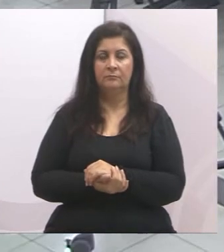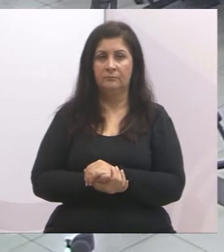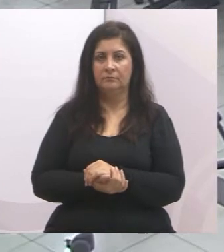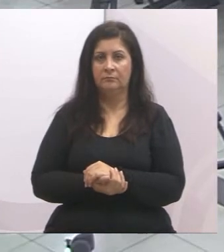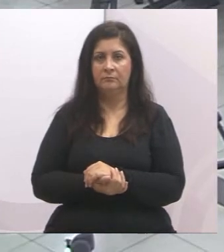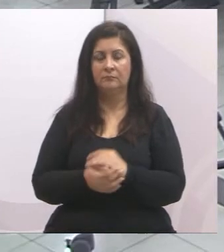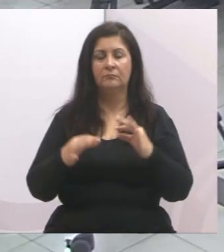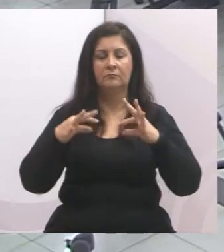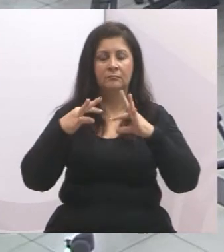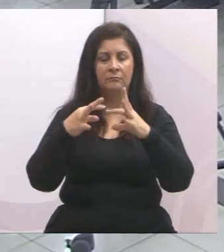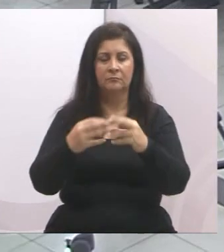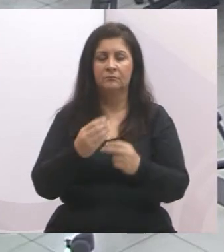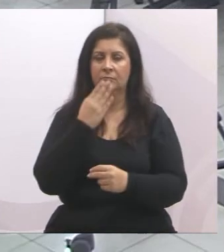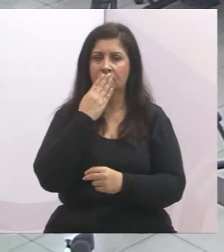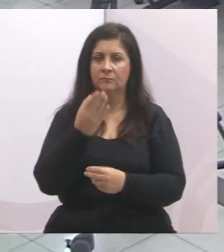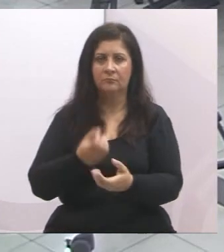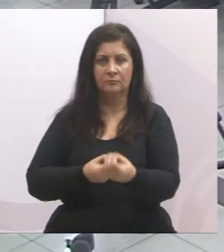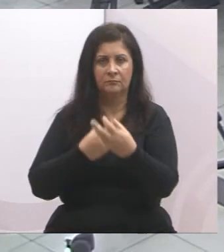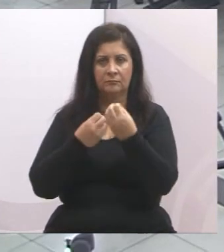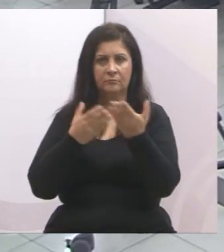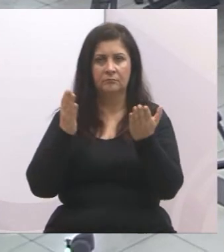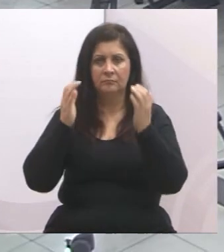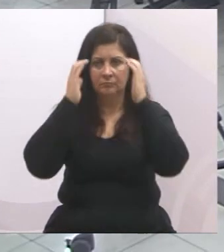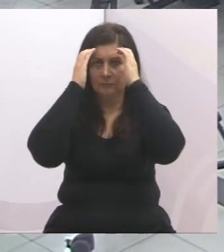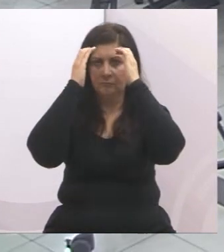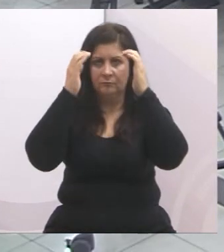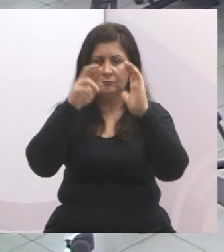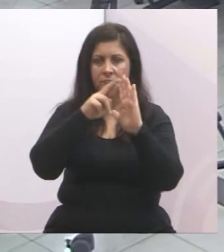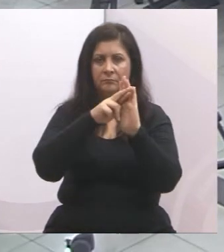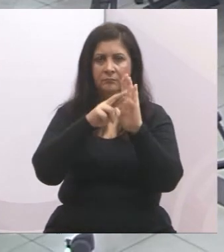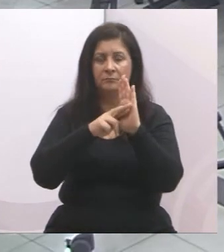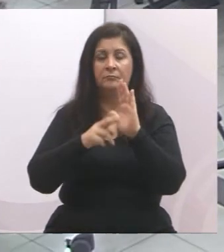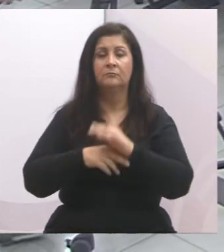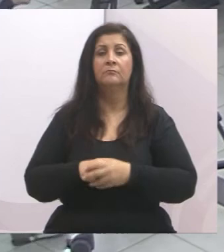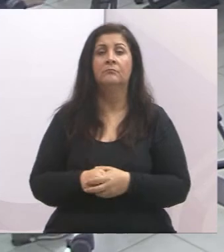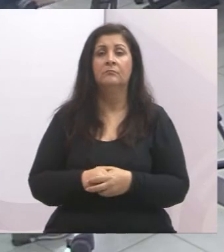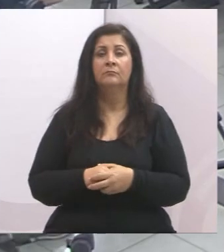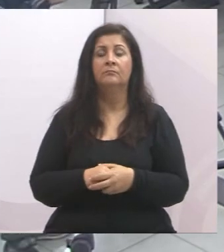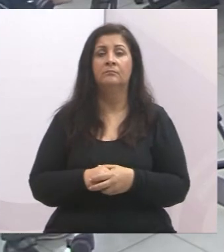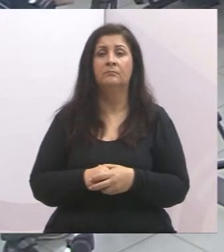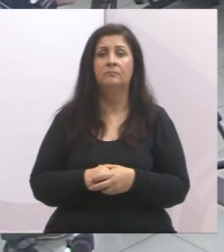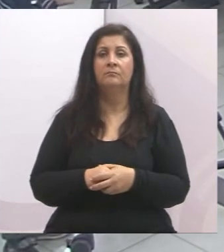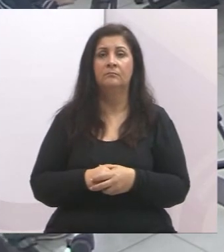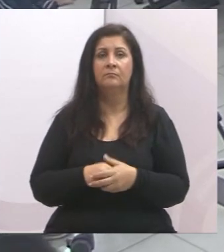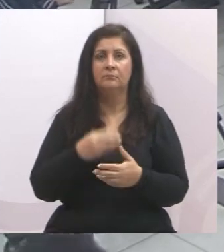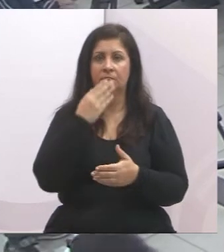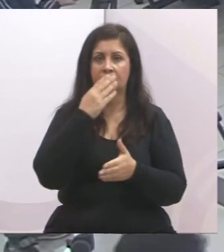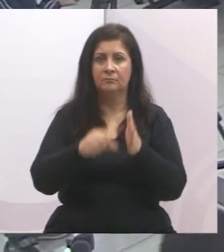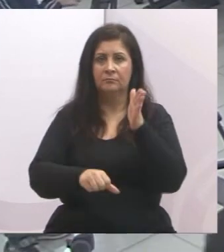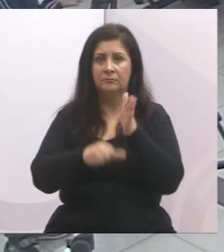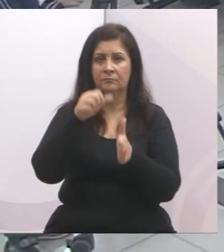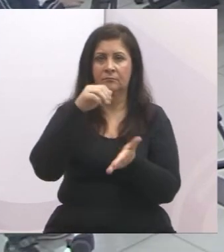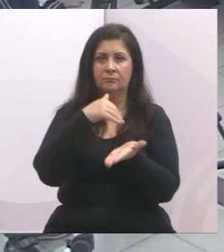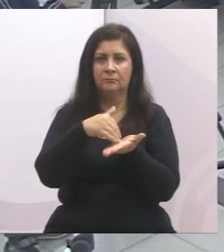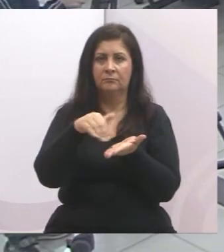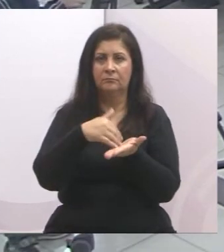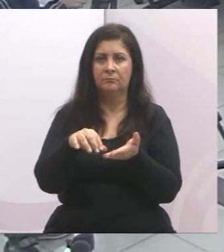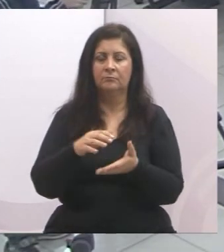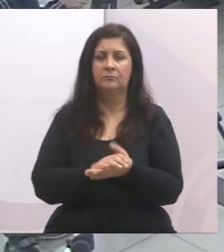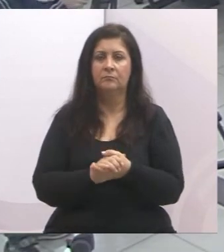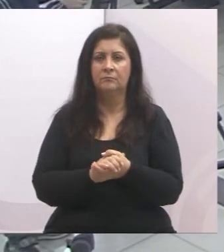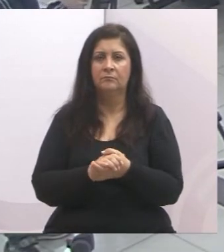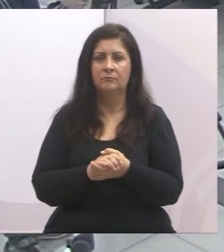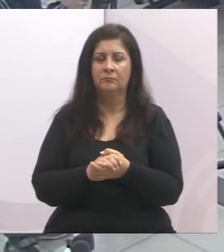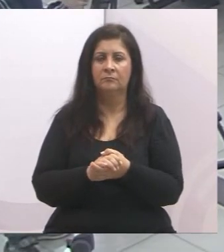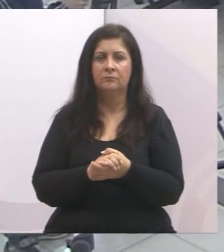Os pedidos de informações foram apreciados na forma regimental. Solicito ao primeiro secretário, vereador Paulinho do